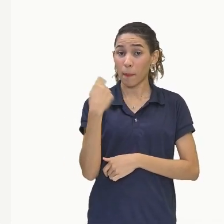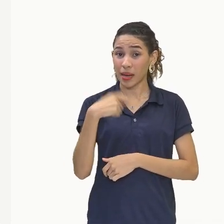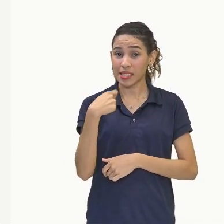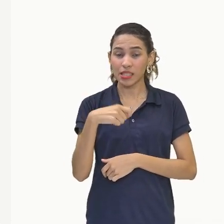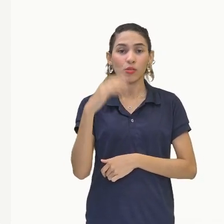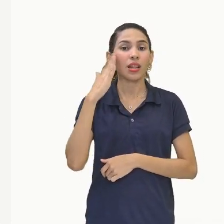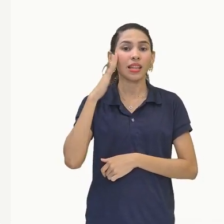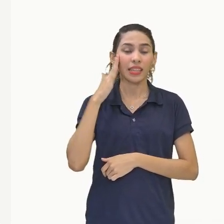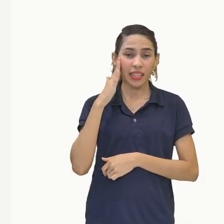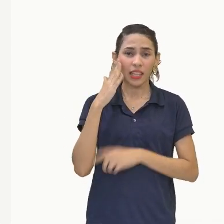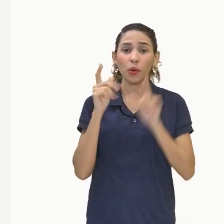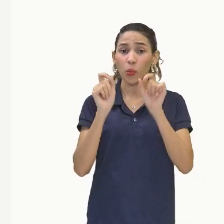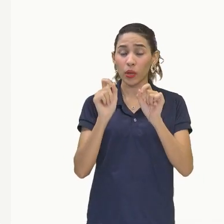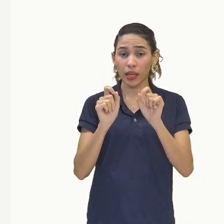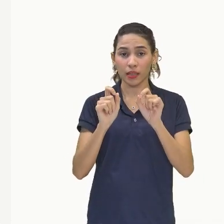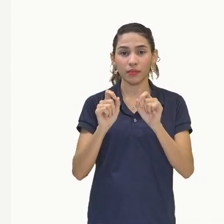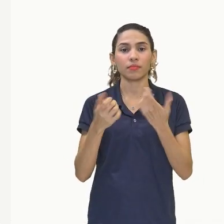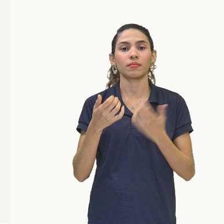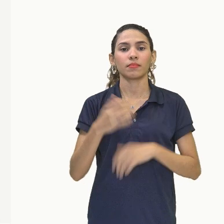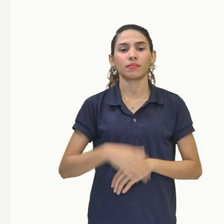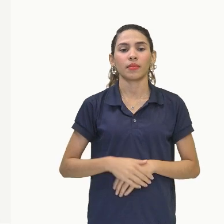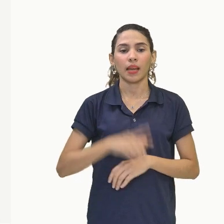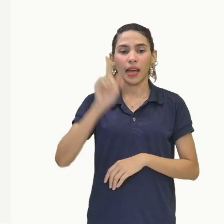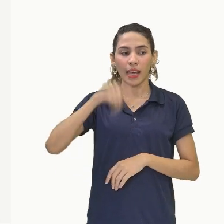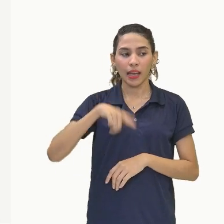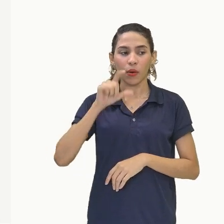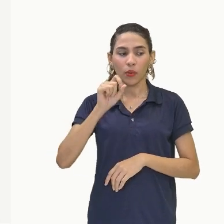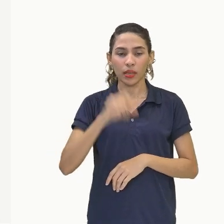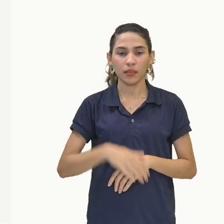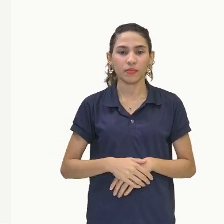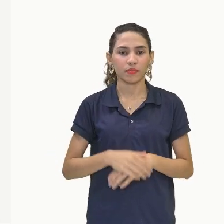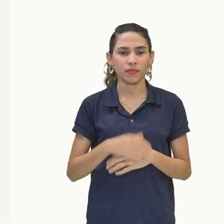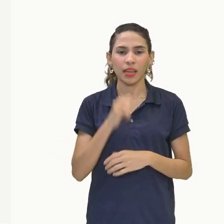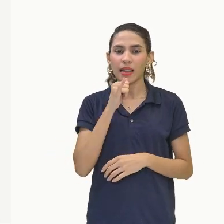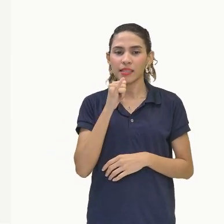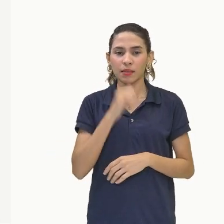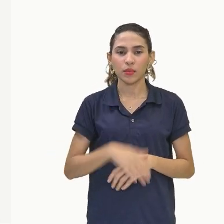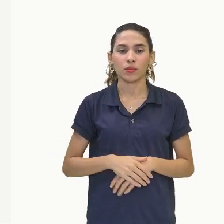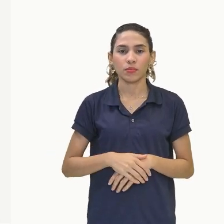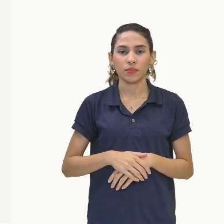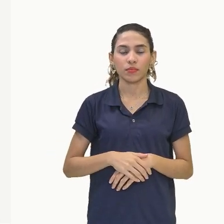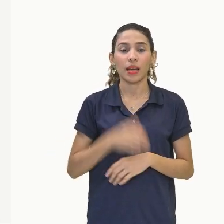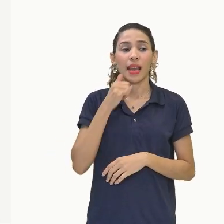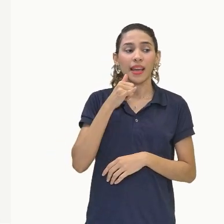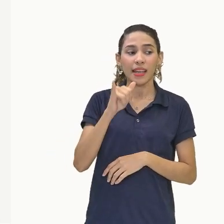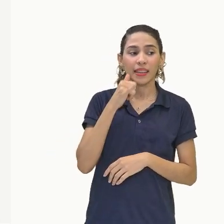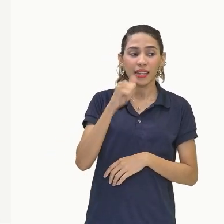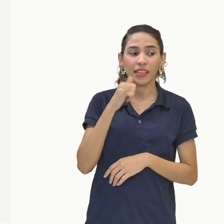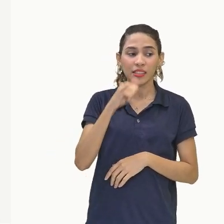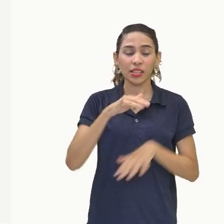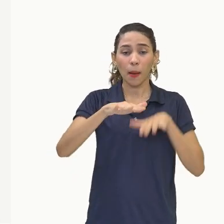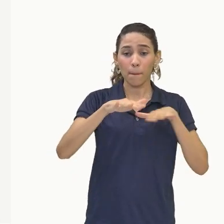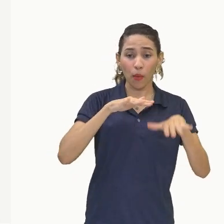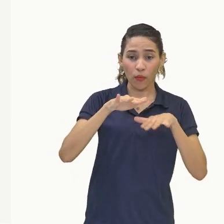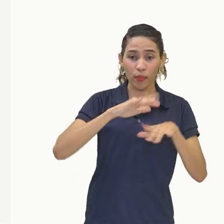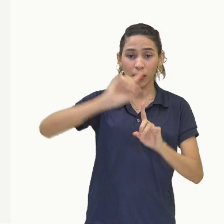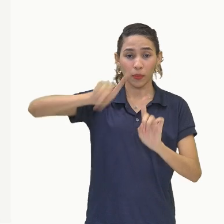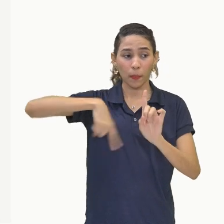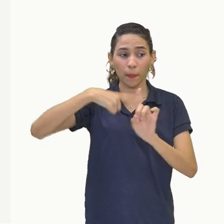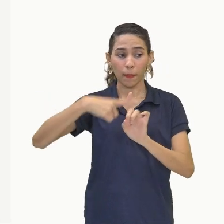energia mecânica nada mais é do que uma somatória da energia cinética mais